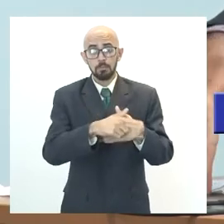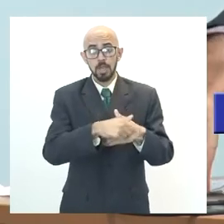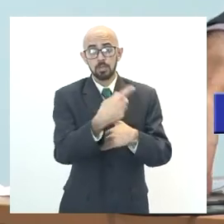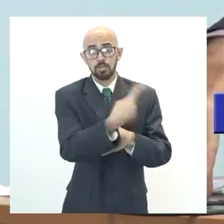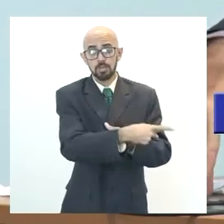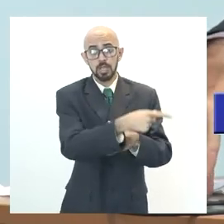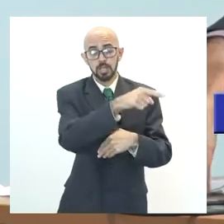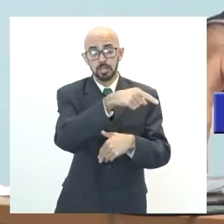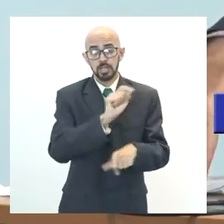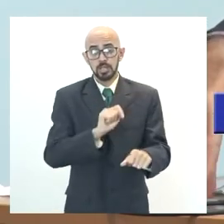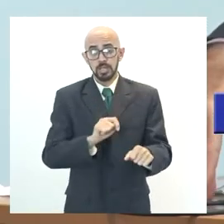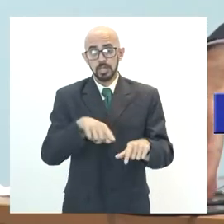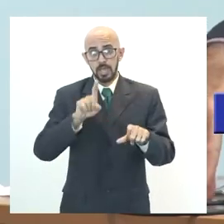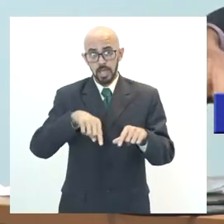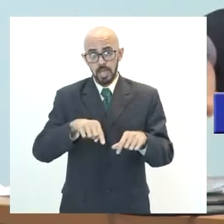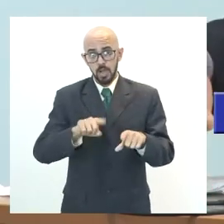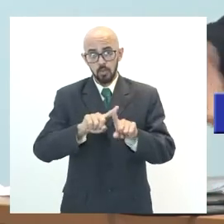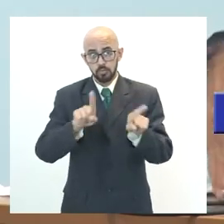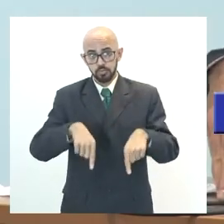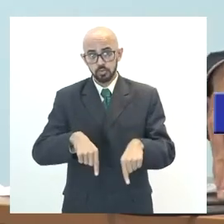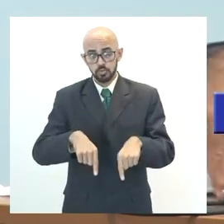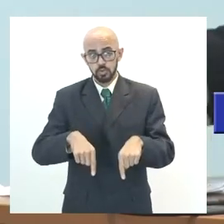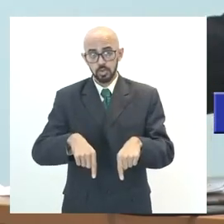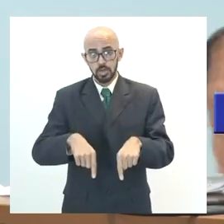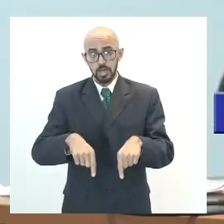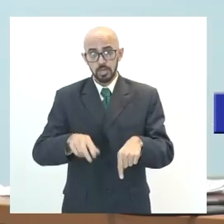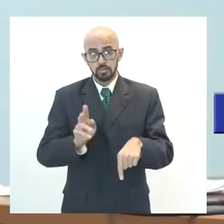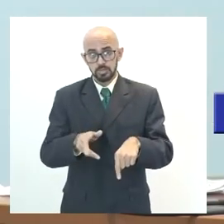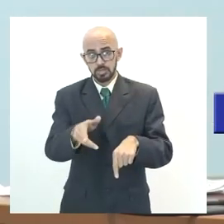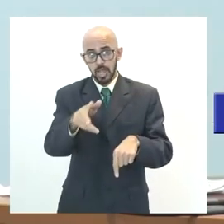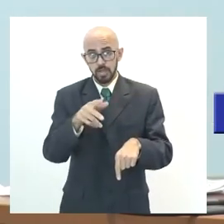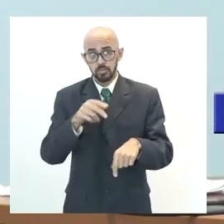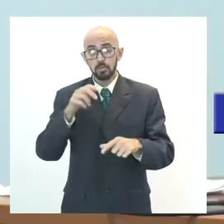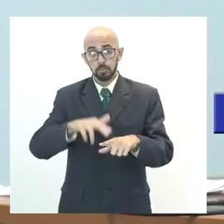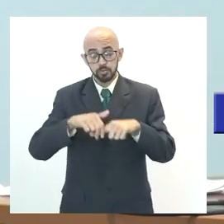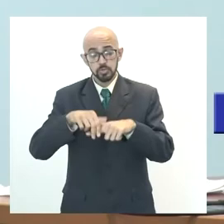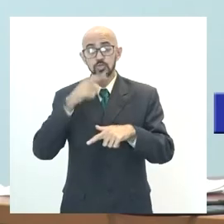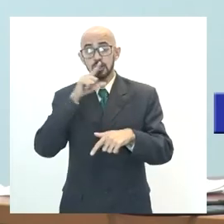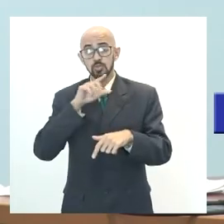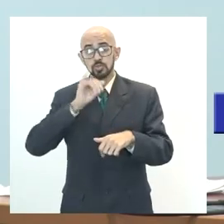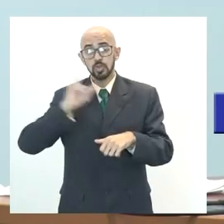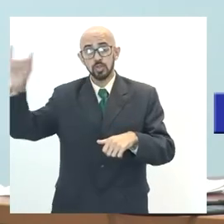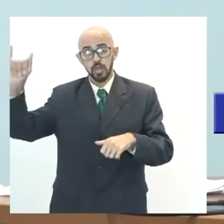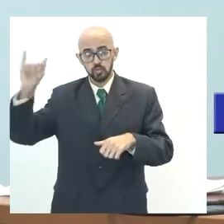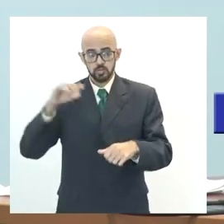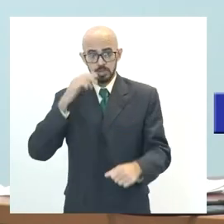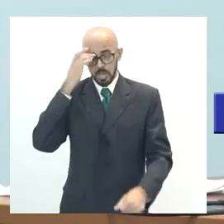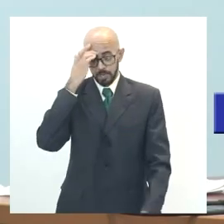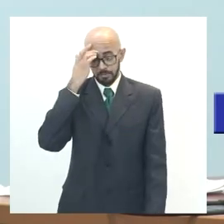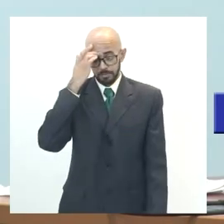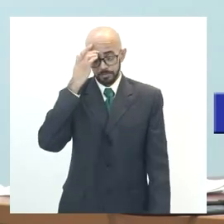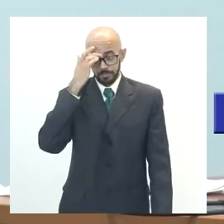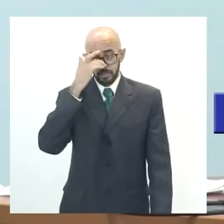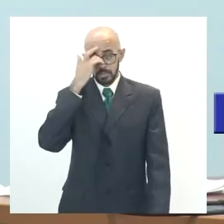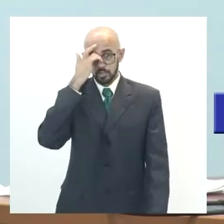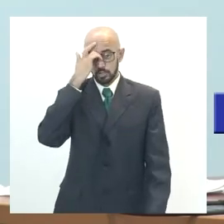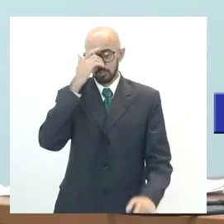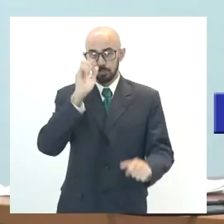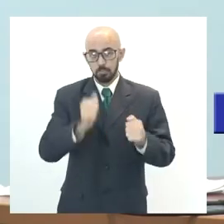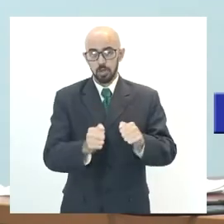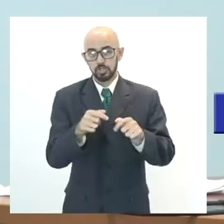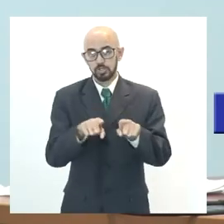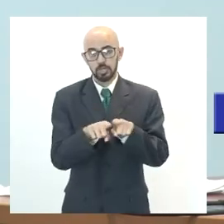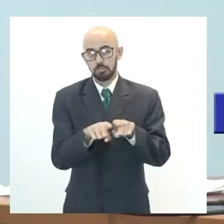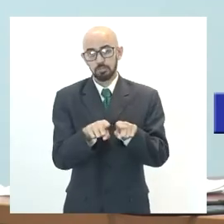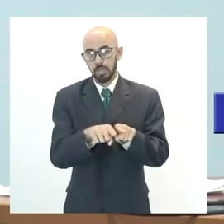de servidor estável que o permitiu denunciar o que Ele denunciou que a gente pode entender pode pegar o Delegado de Polícia